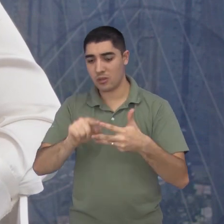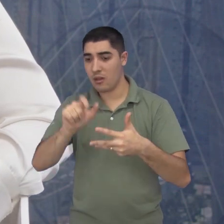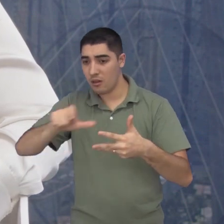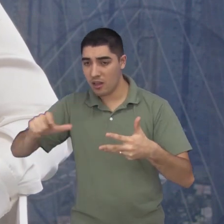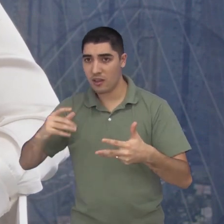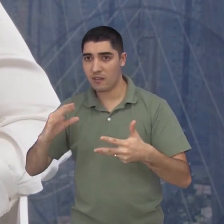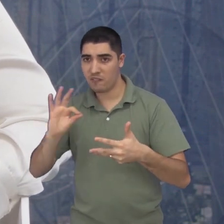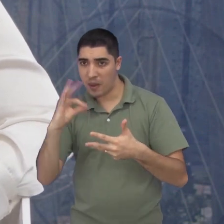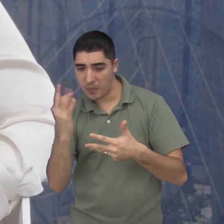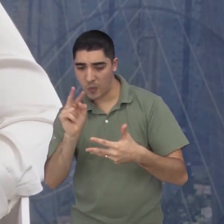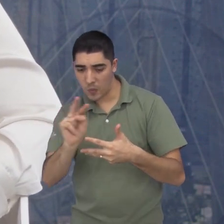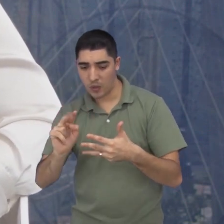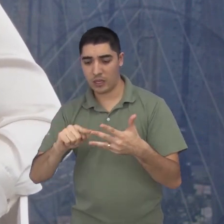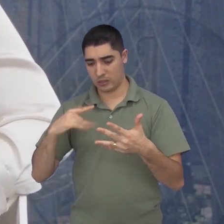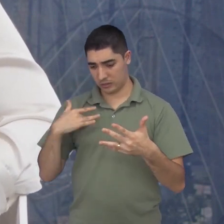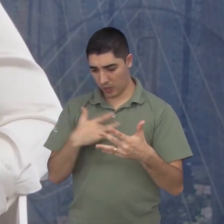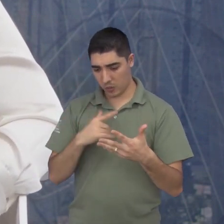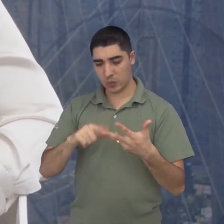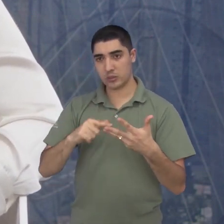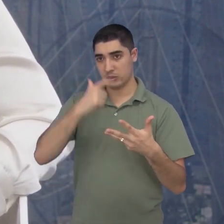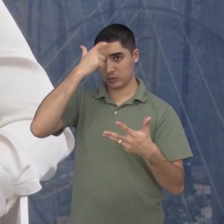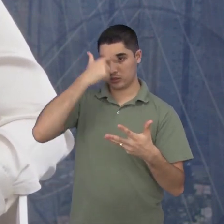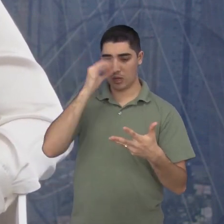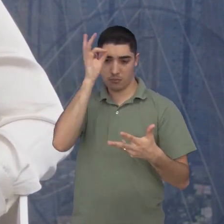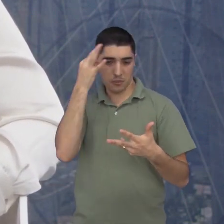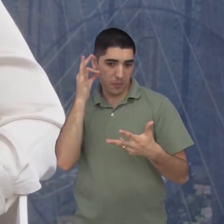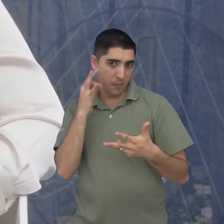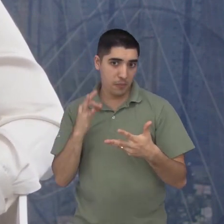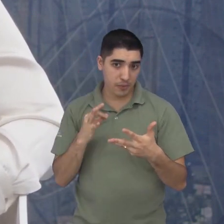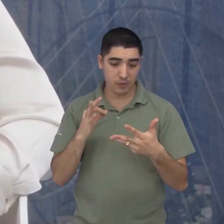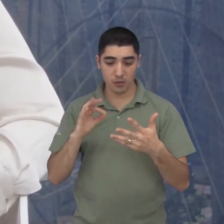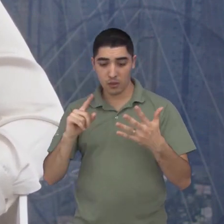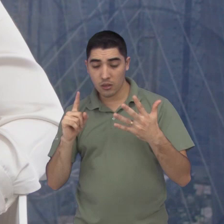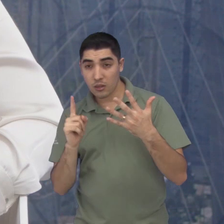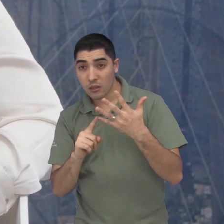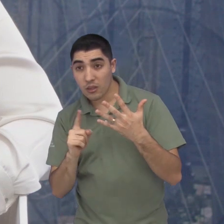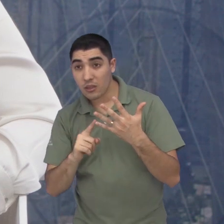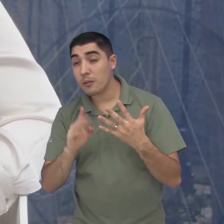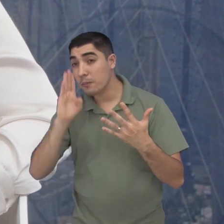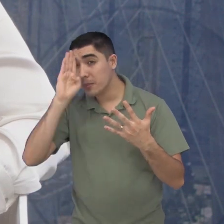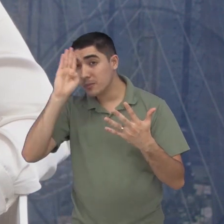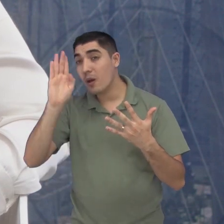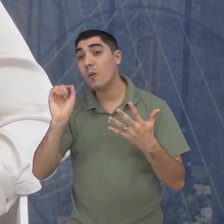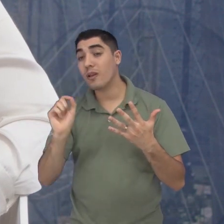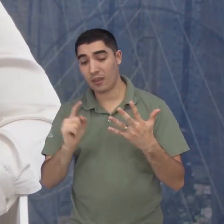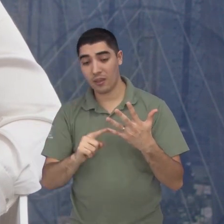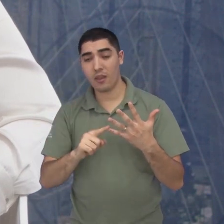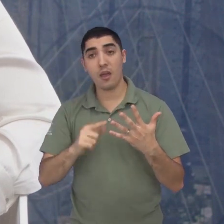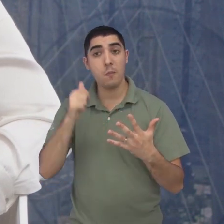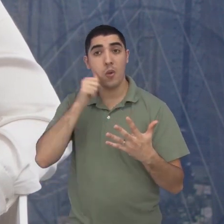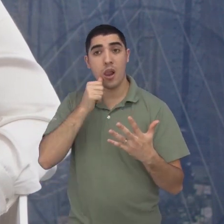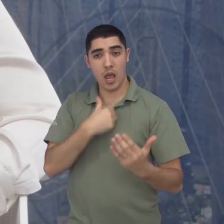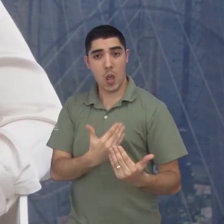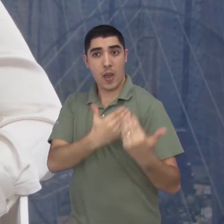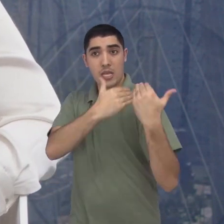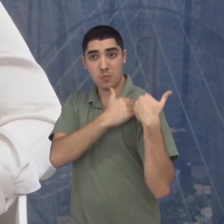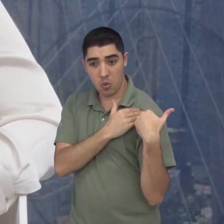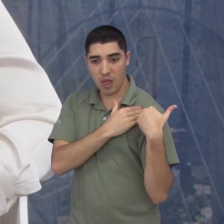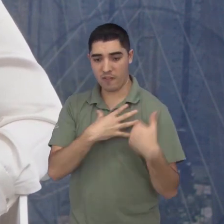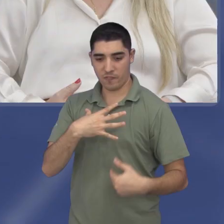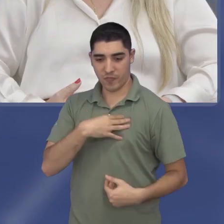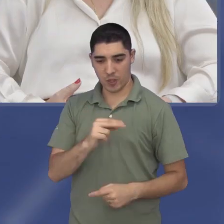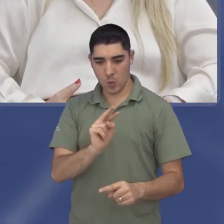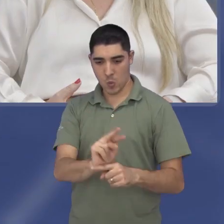nossa saúde, da nossa aparência e, acima de tudo, né, é colocado sobre a mulher a responsabilidade com a criação dos